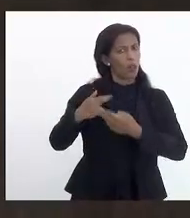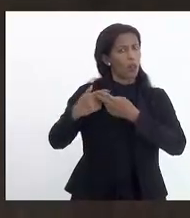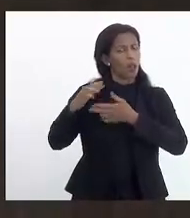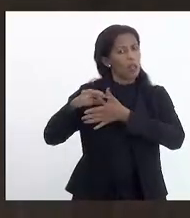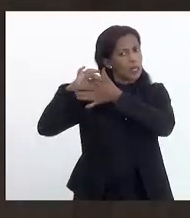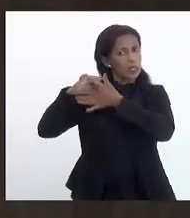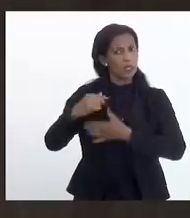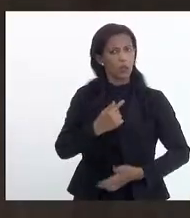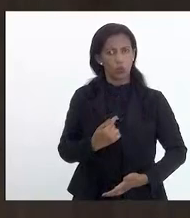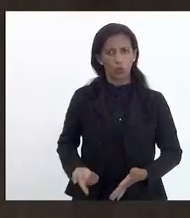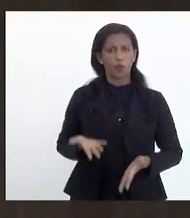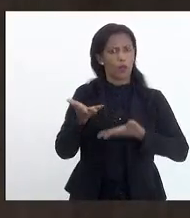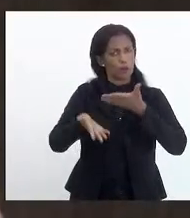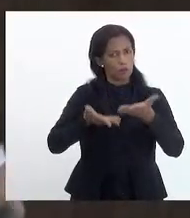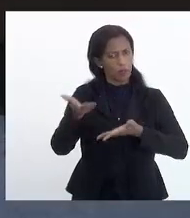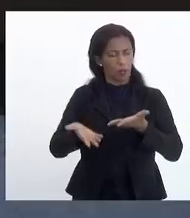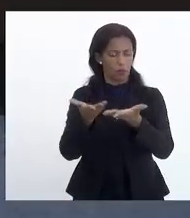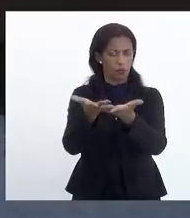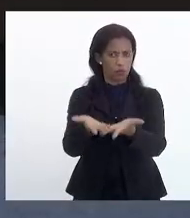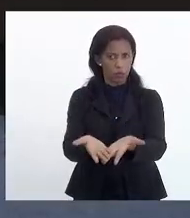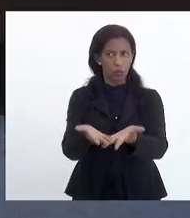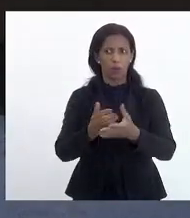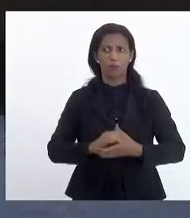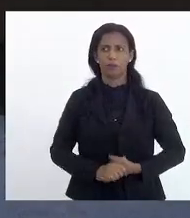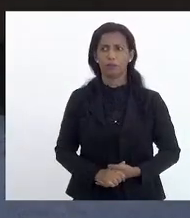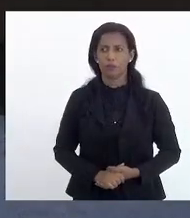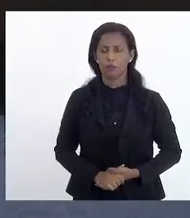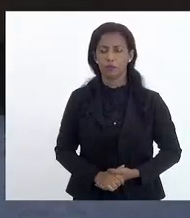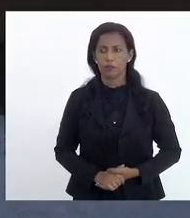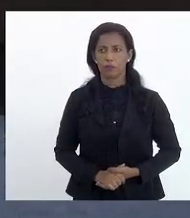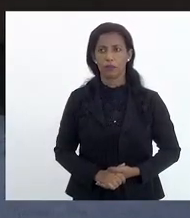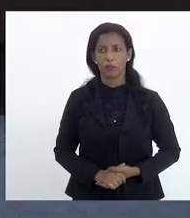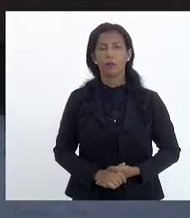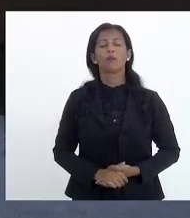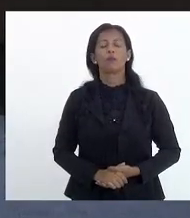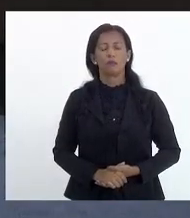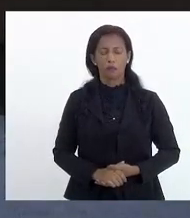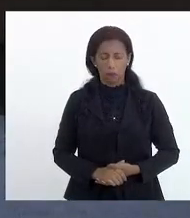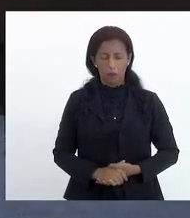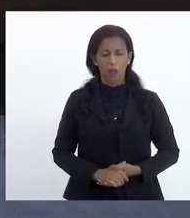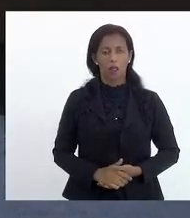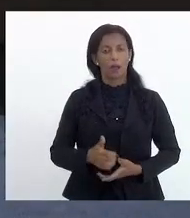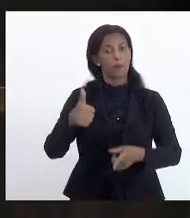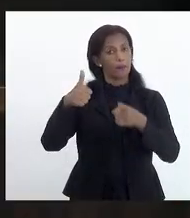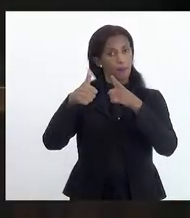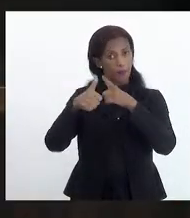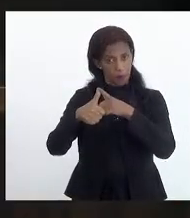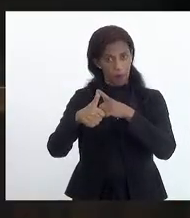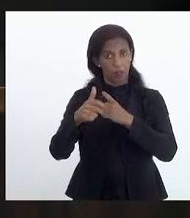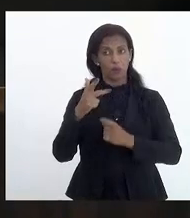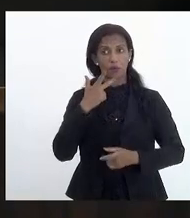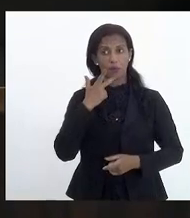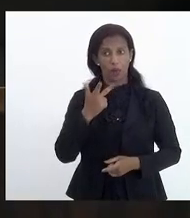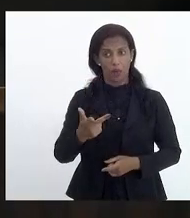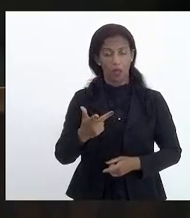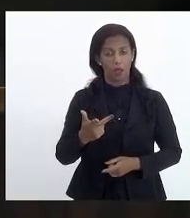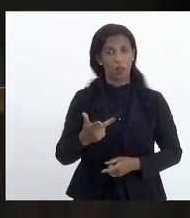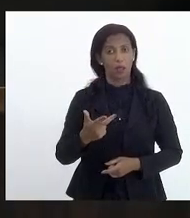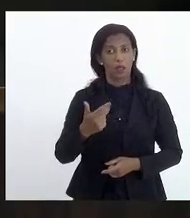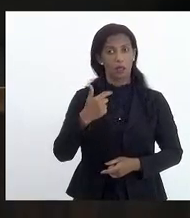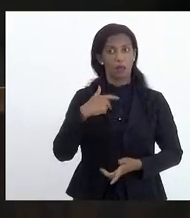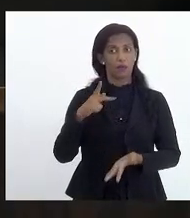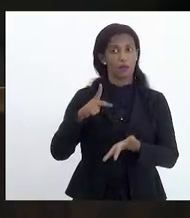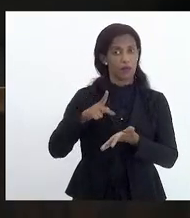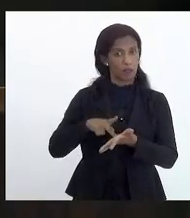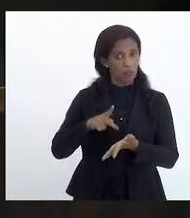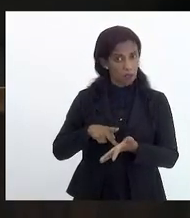tratado aqui com Vossa Excelência. Primeiro, dizer que a recíproca é verdadeira. Vossa Excelência é prova disso,